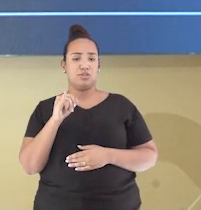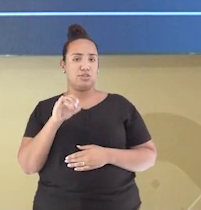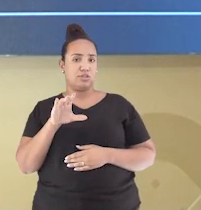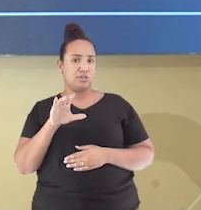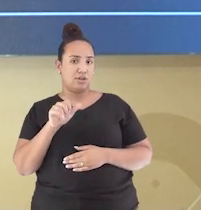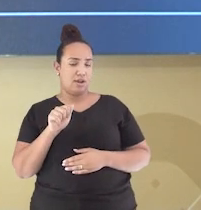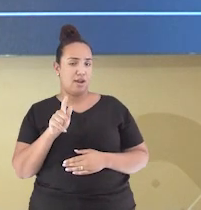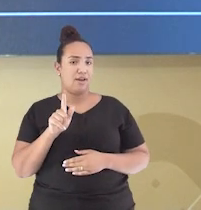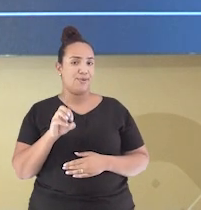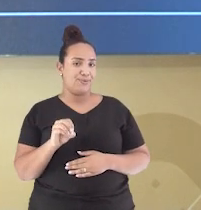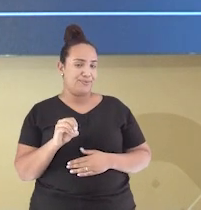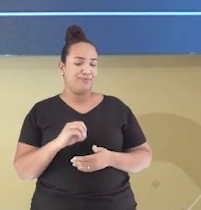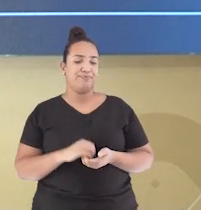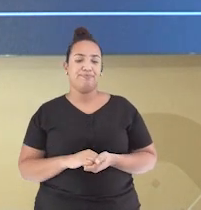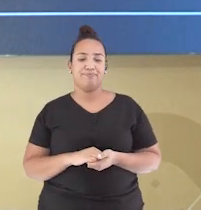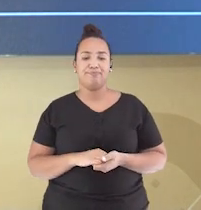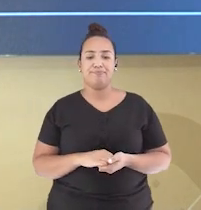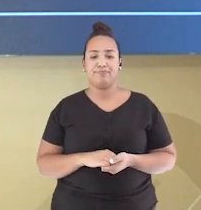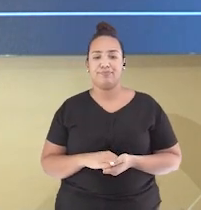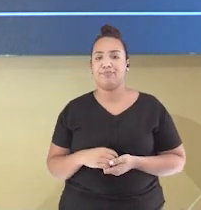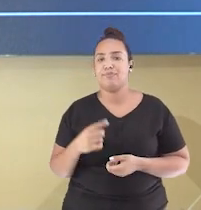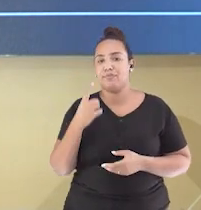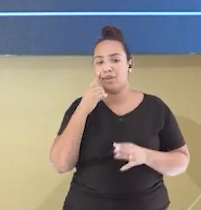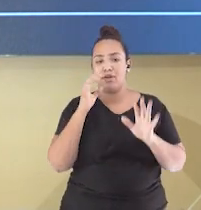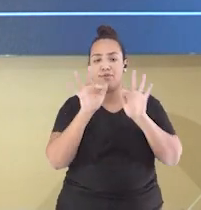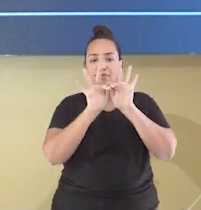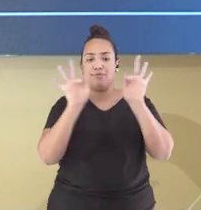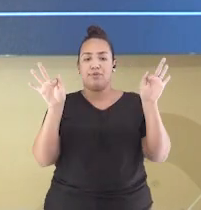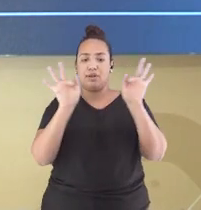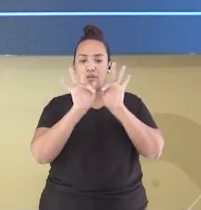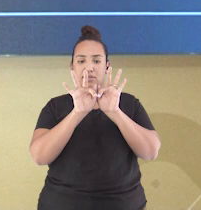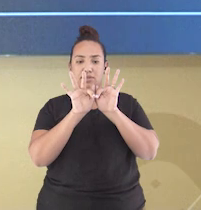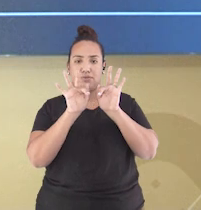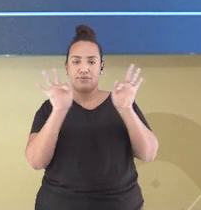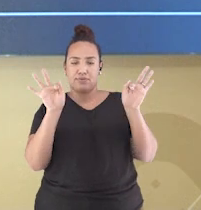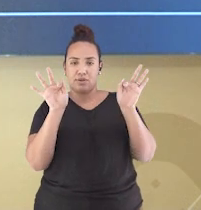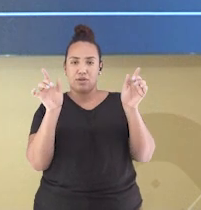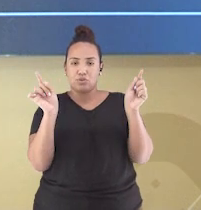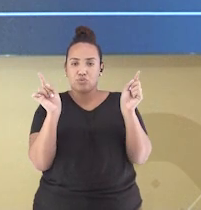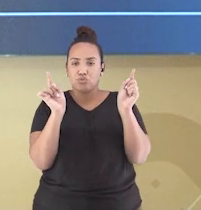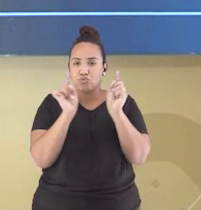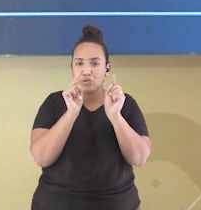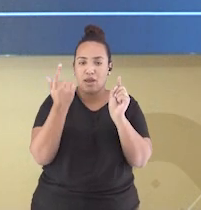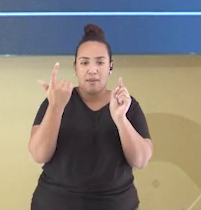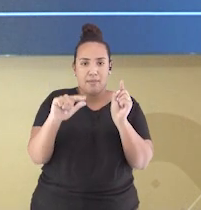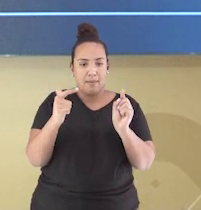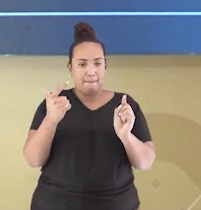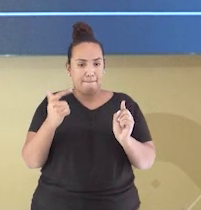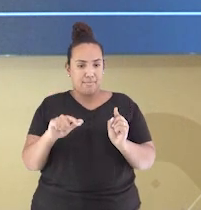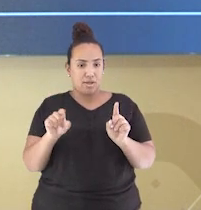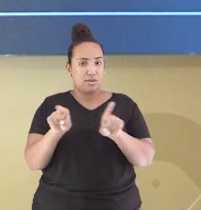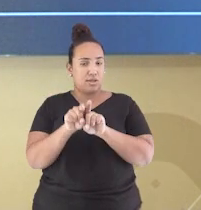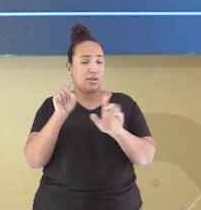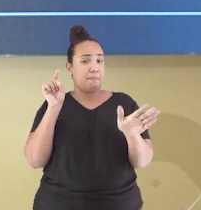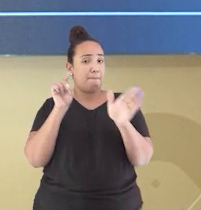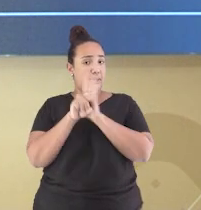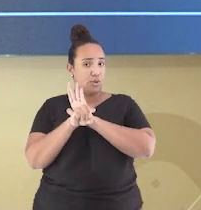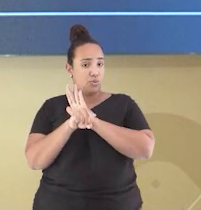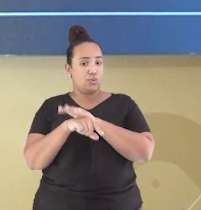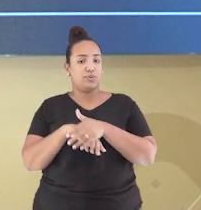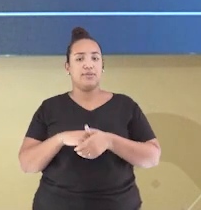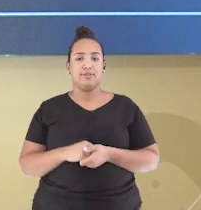lar, Chicago. Notem que a primeira frase é curta e ela se repete. Além disso, é uma